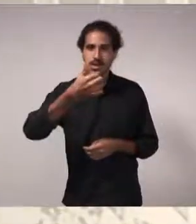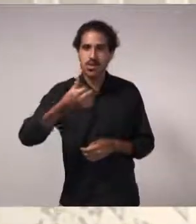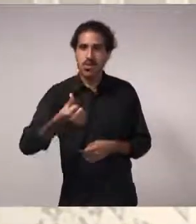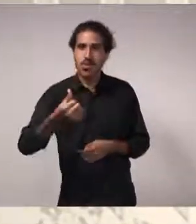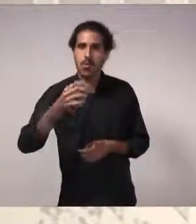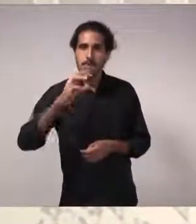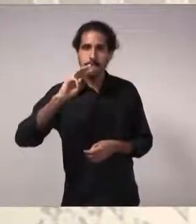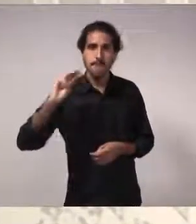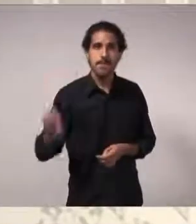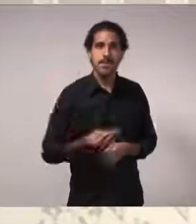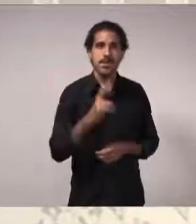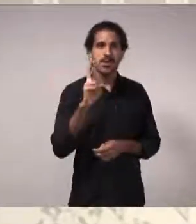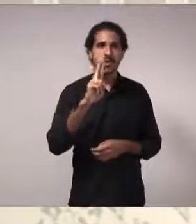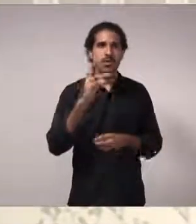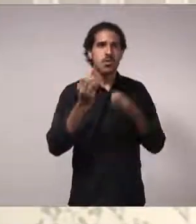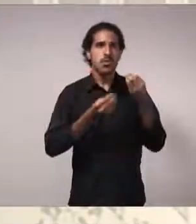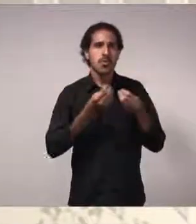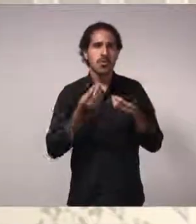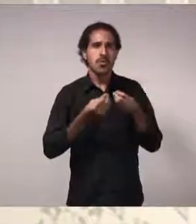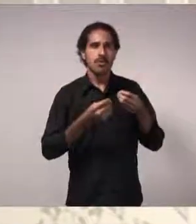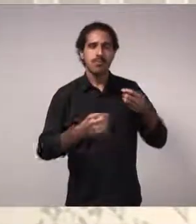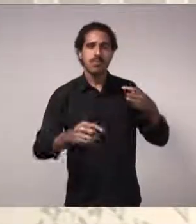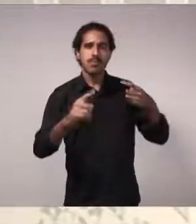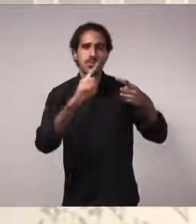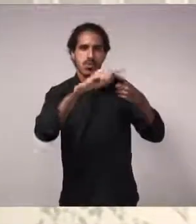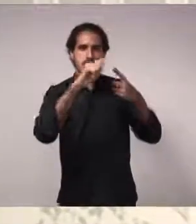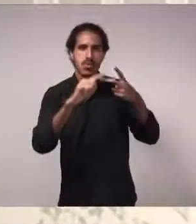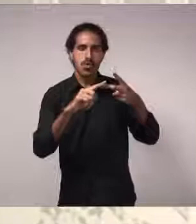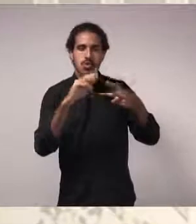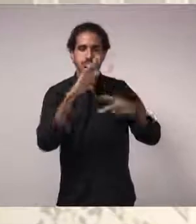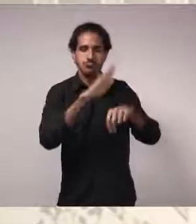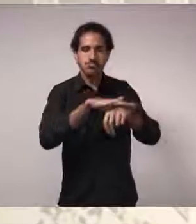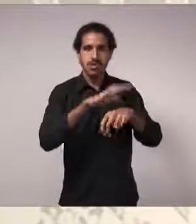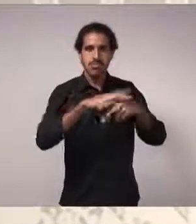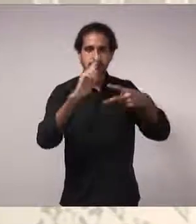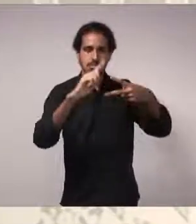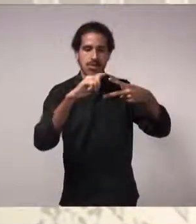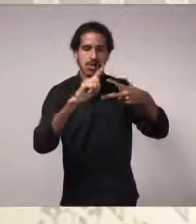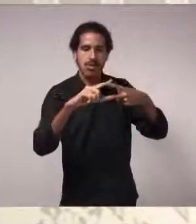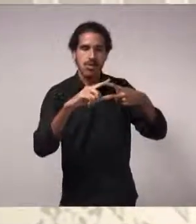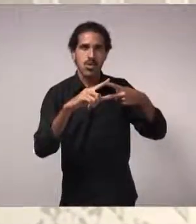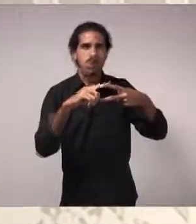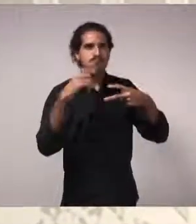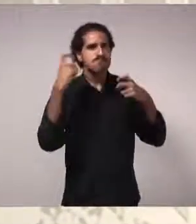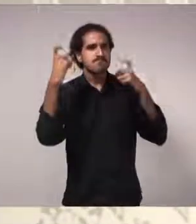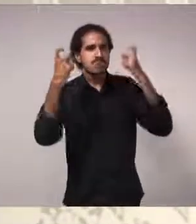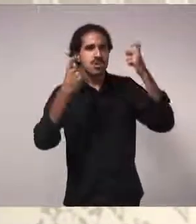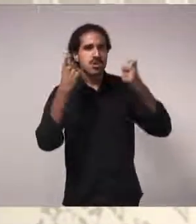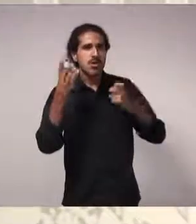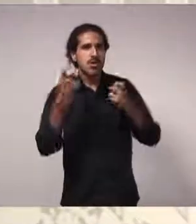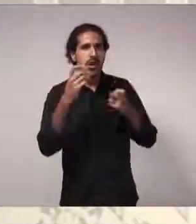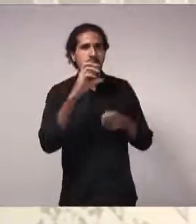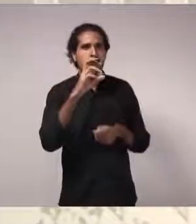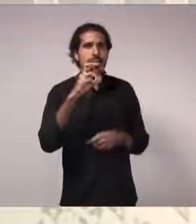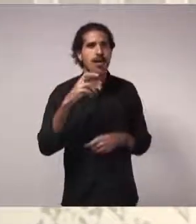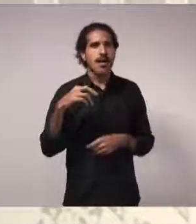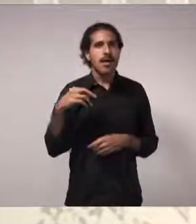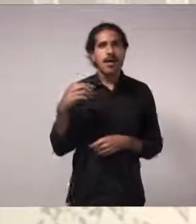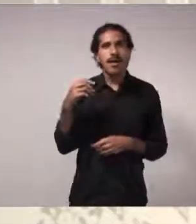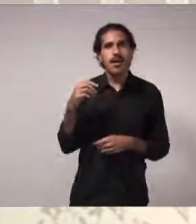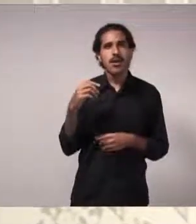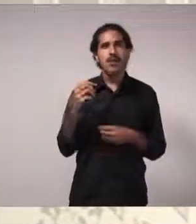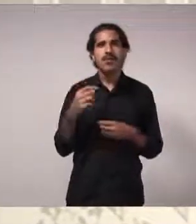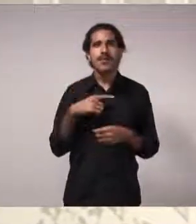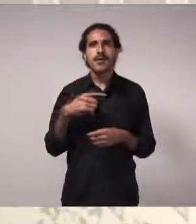gente fez isso? Então, a gente pode separar em 2 momentos, em 2 estágios. No primeiro momento, a gente se preocupou com a racionalização, que tem a